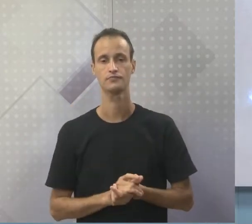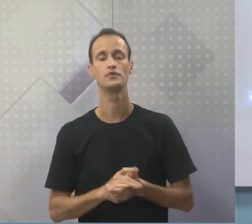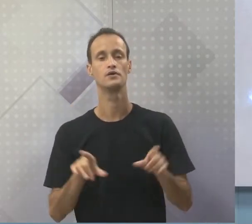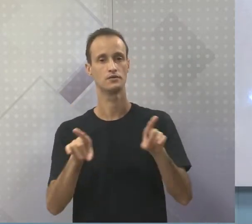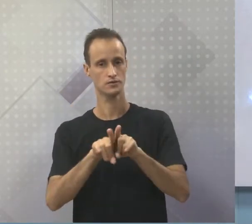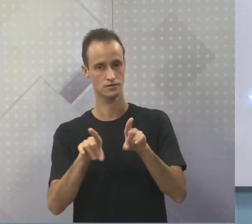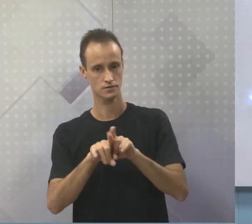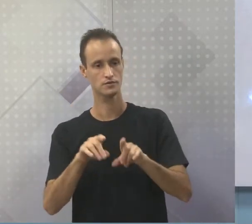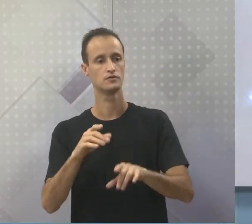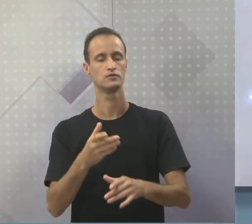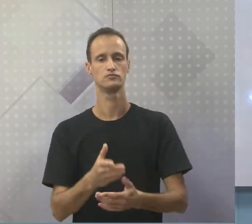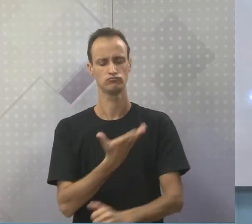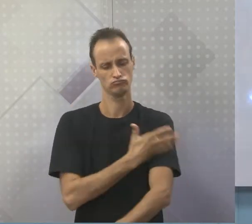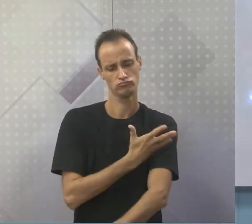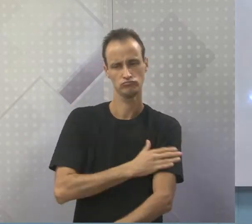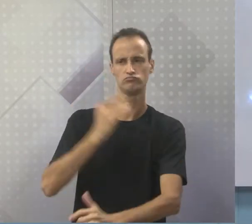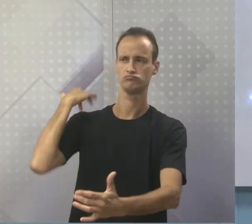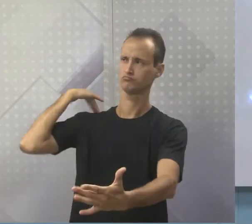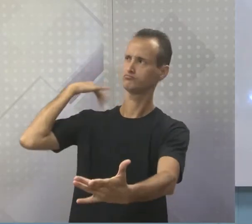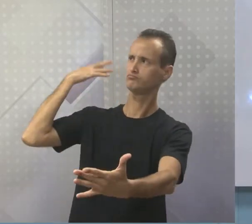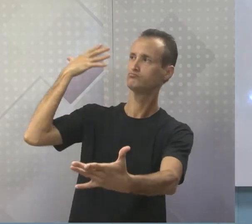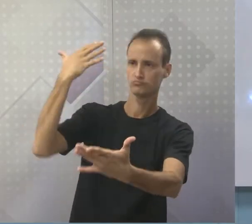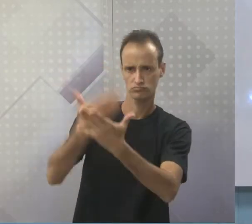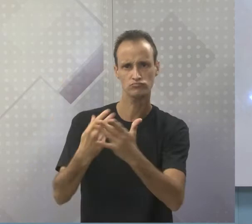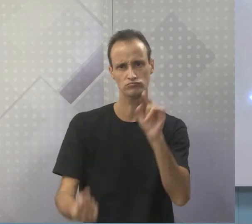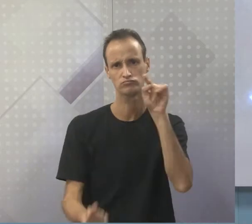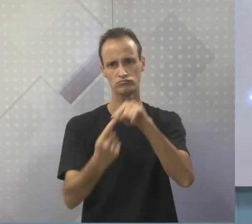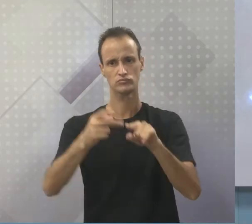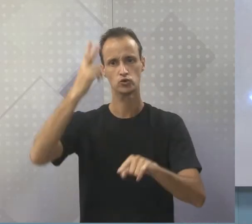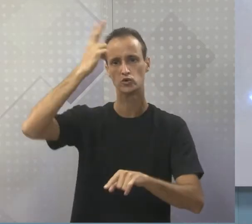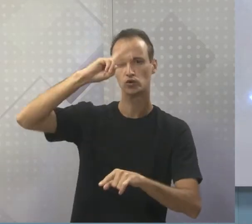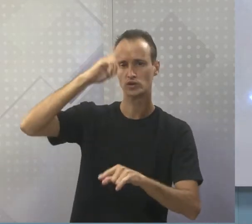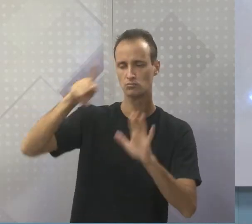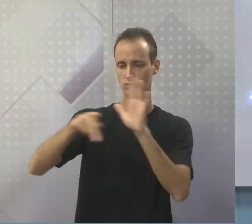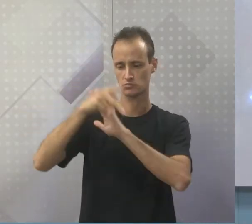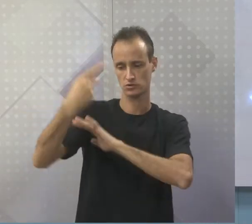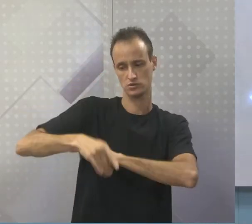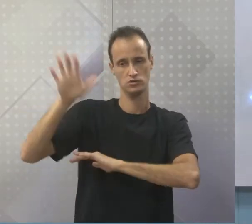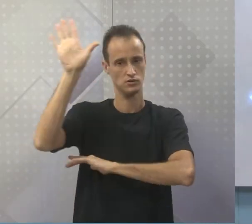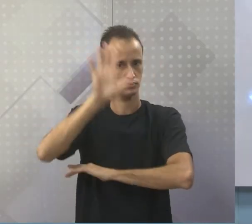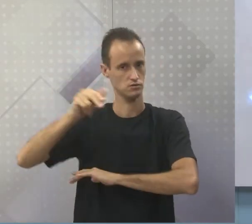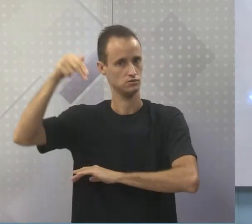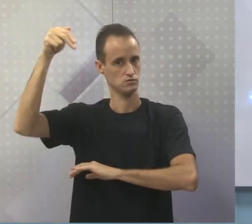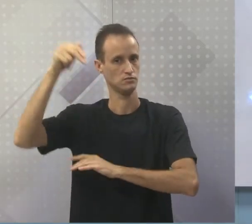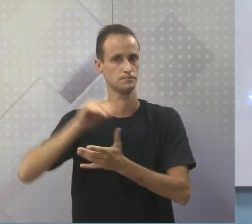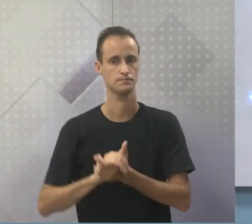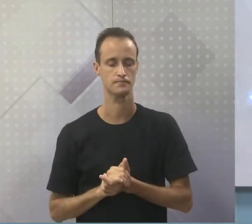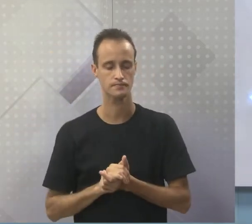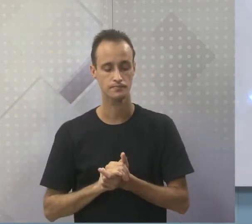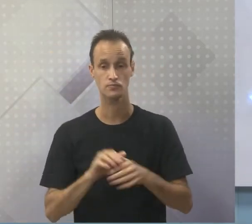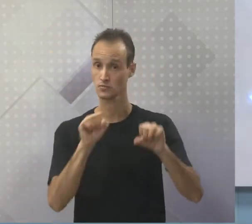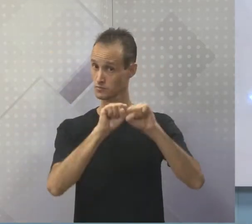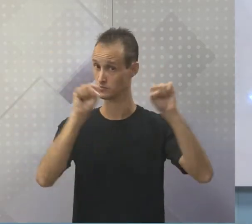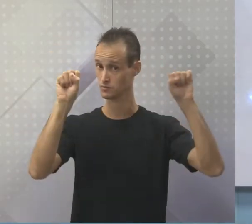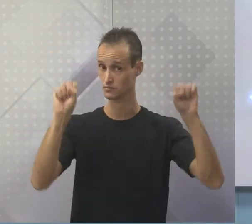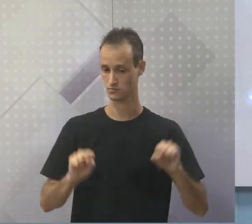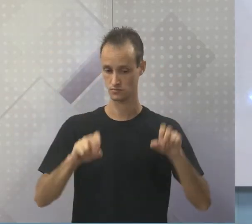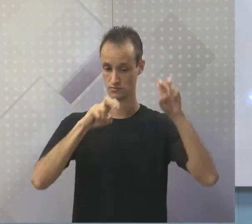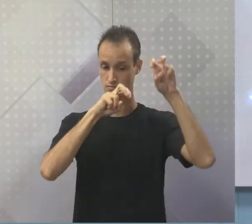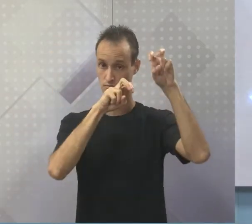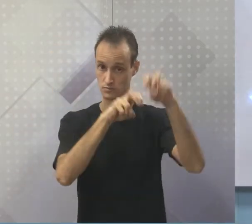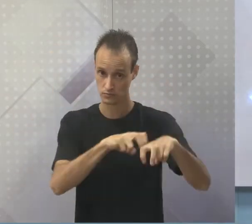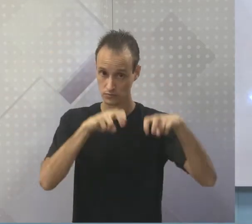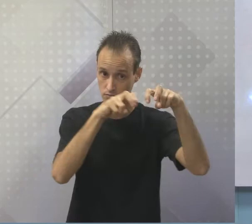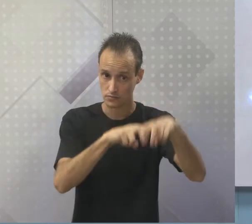até uma atividade histórica da nossa região. O sistema agrícola, o sistema de